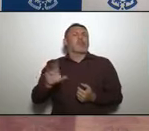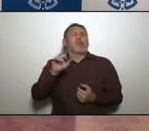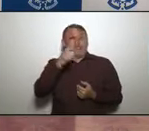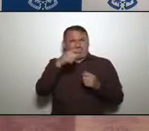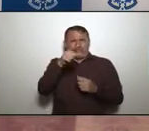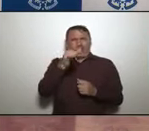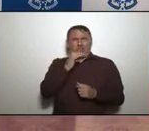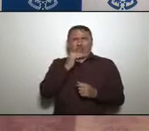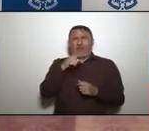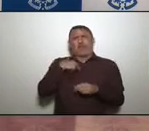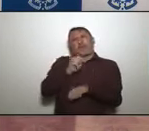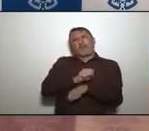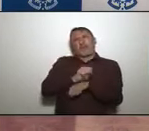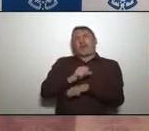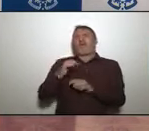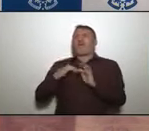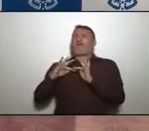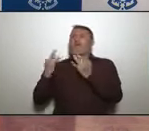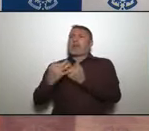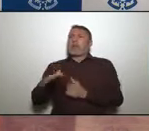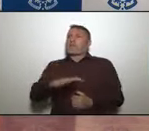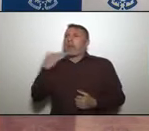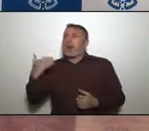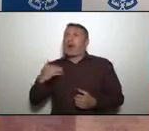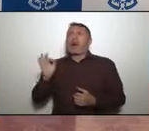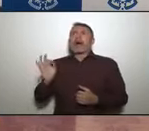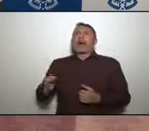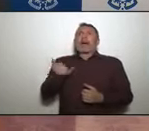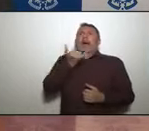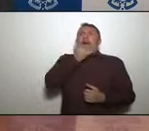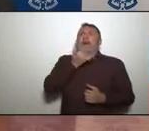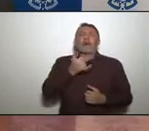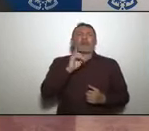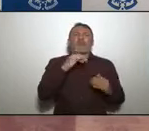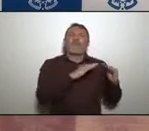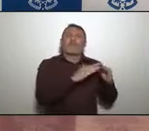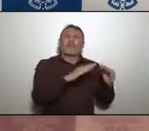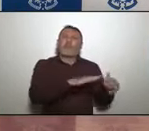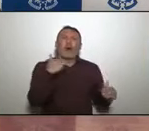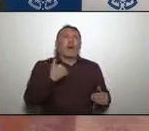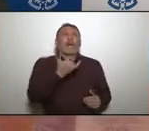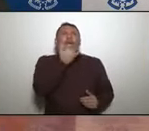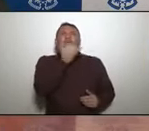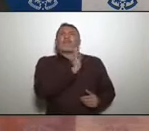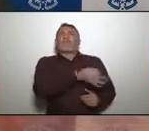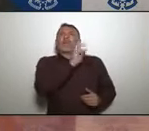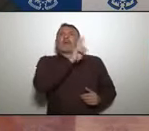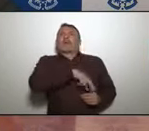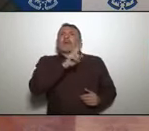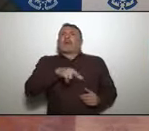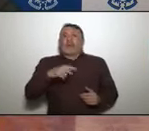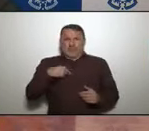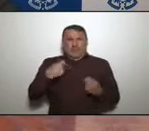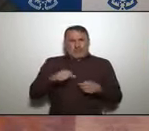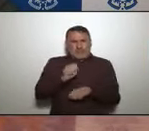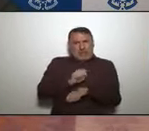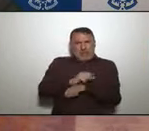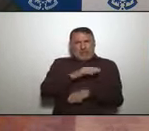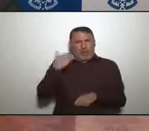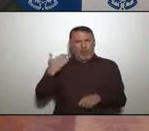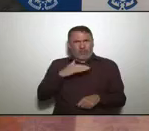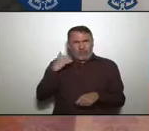alguém da sua família para se sensibilizar? Morrer um vizinho seu para se sensibilizar? Então, assim, a morte assusta.